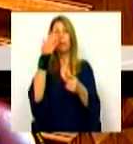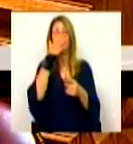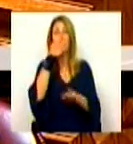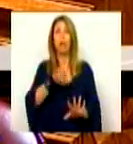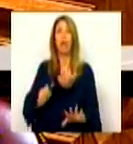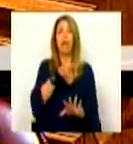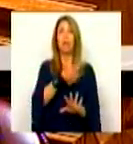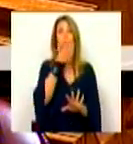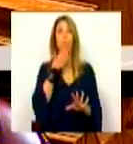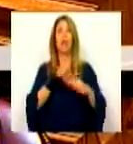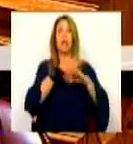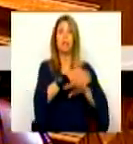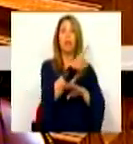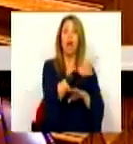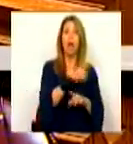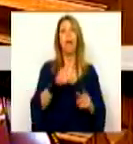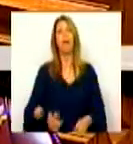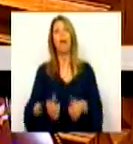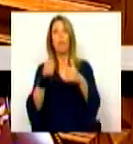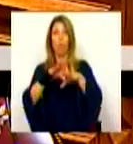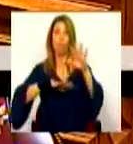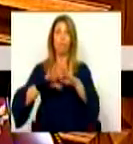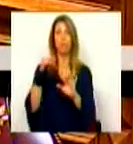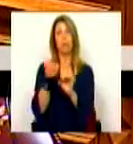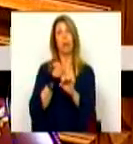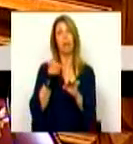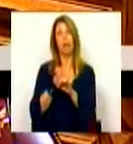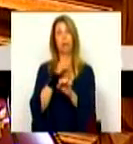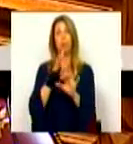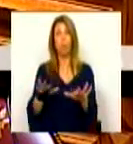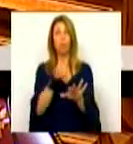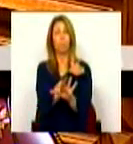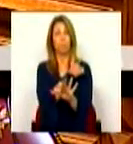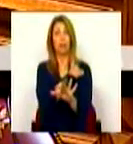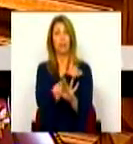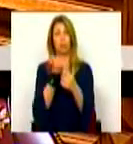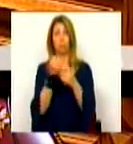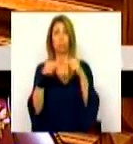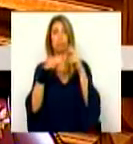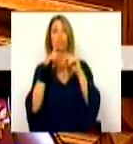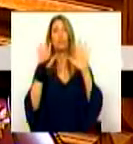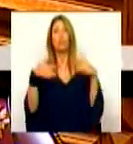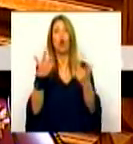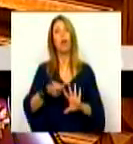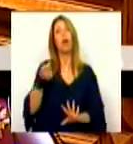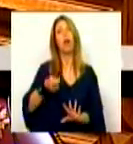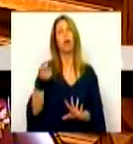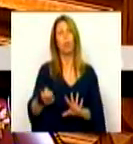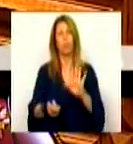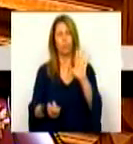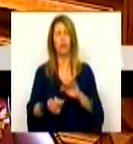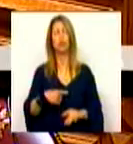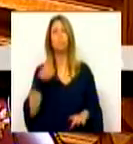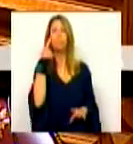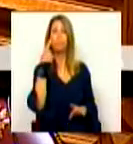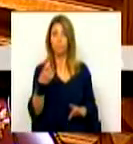acessível convém fazer casas que possam ser arrendadas. E não acreditamos, note-se, que a finalidade das empresas